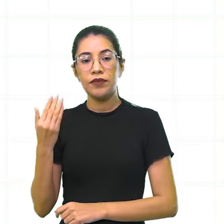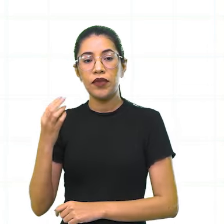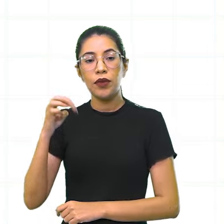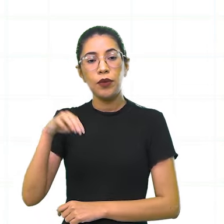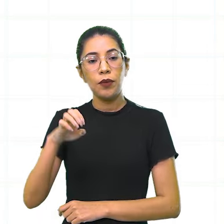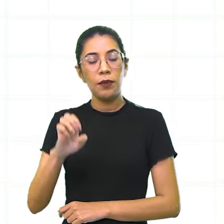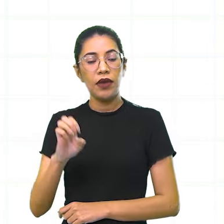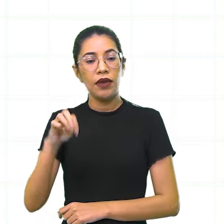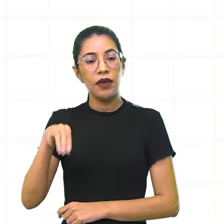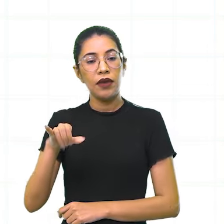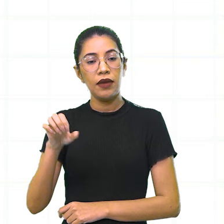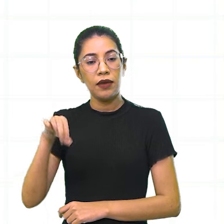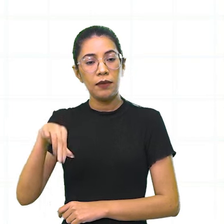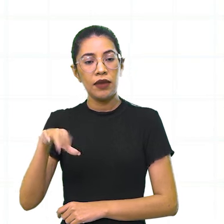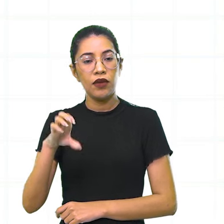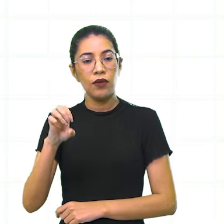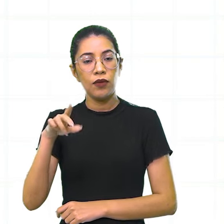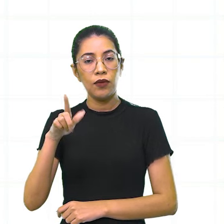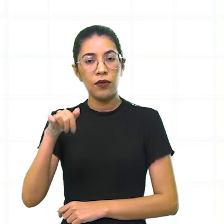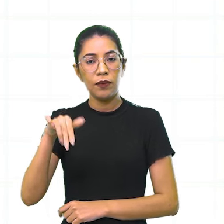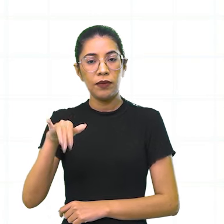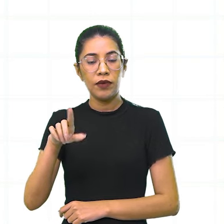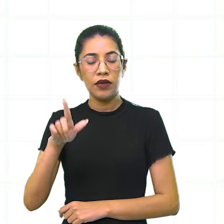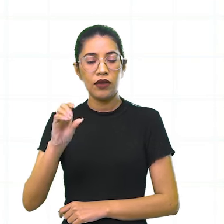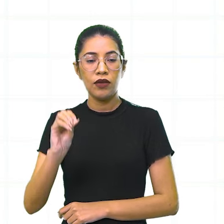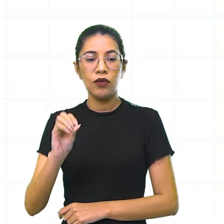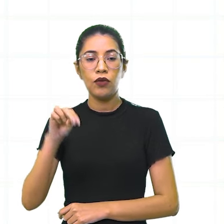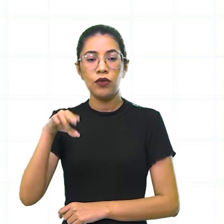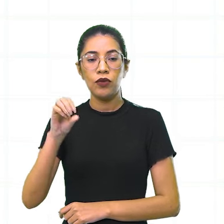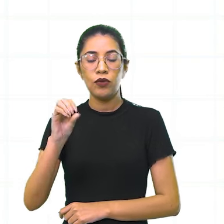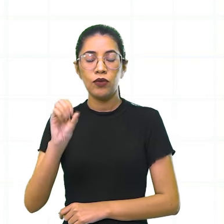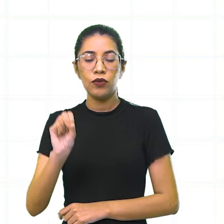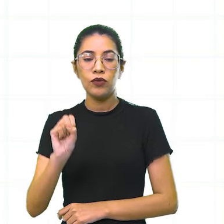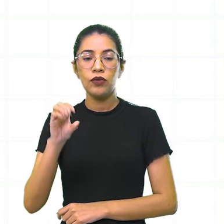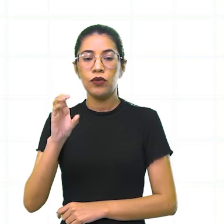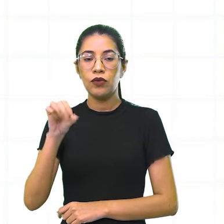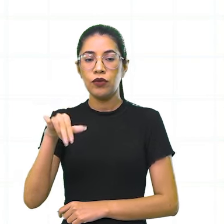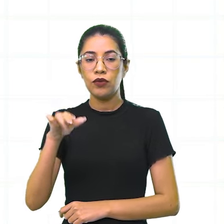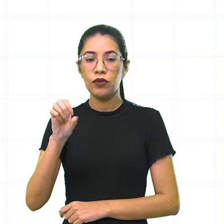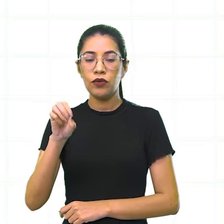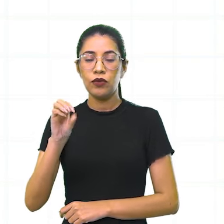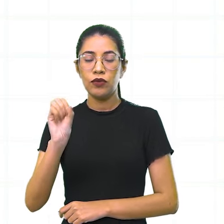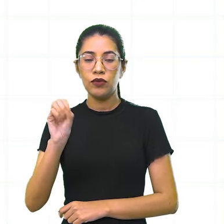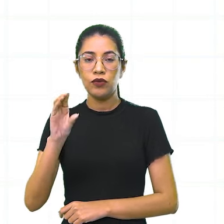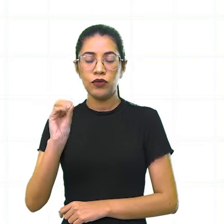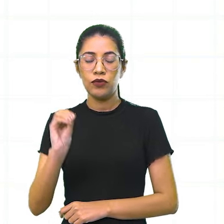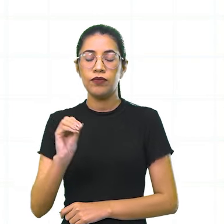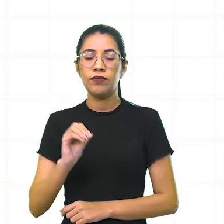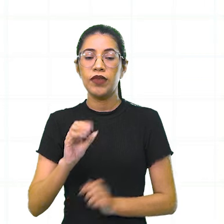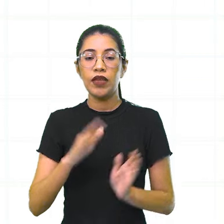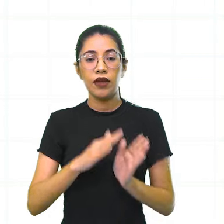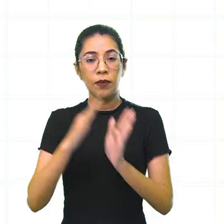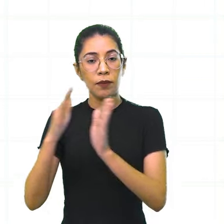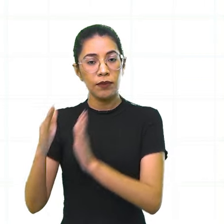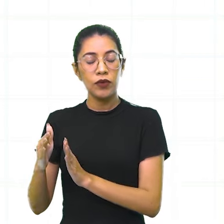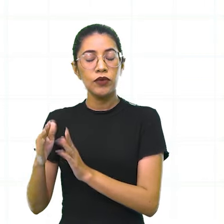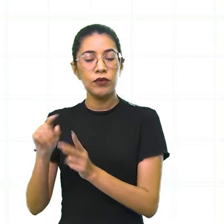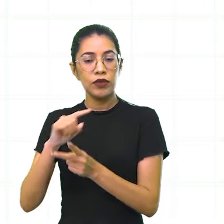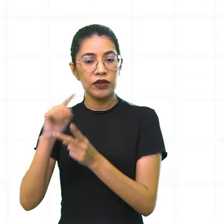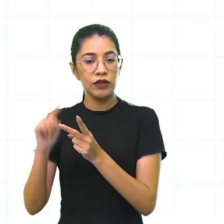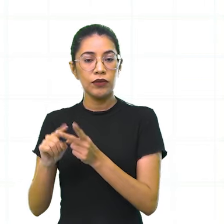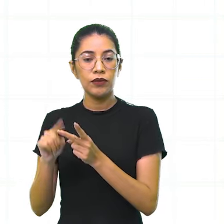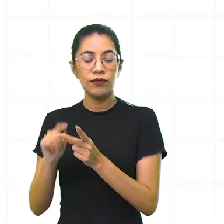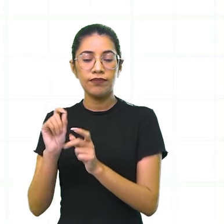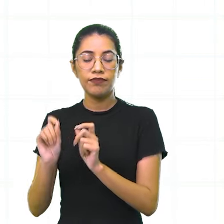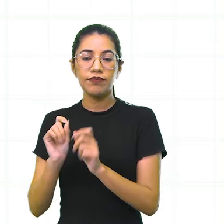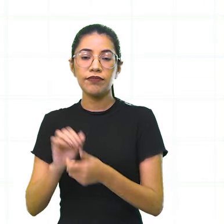me, mim, comigo, nos, conosco. Quando eu passo para o discurso indireto, então eles passam